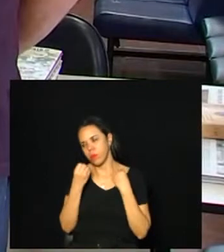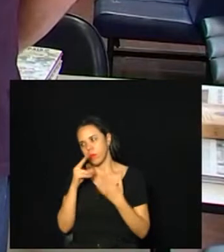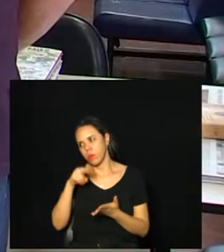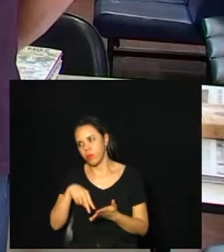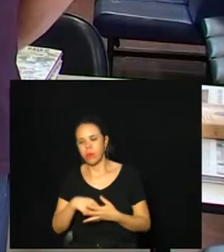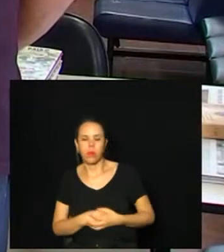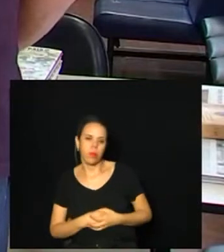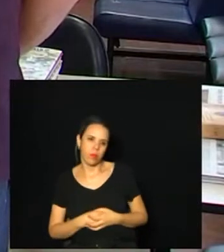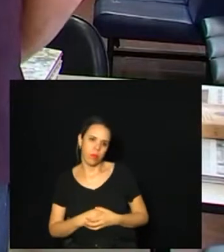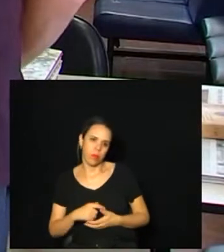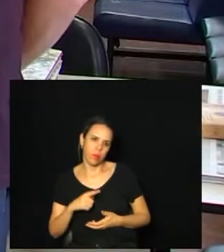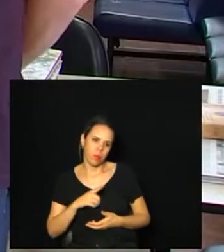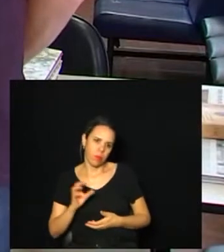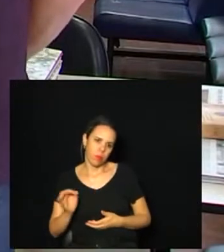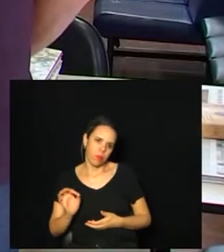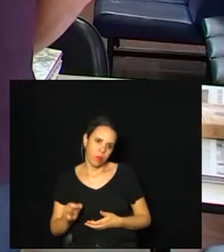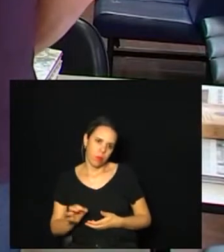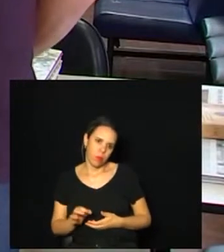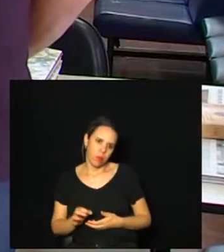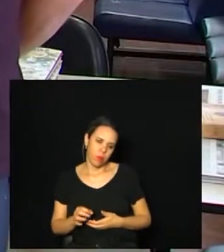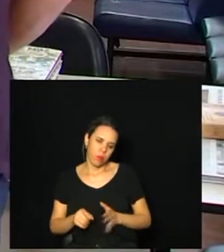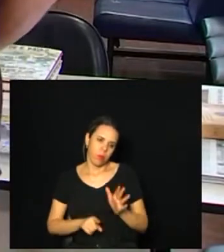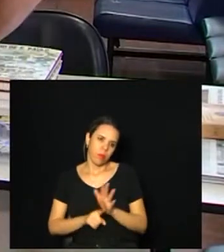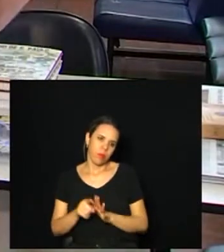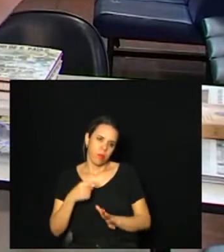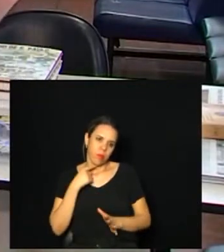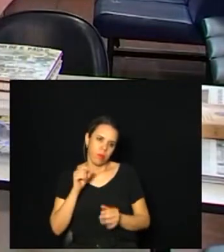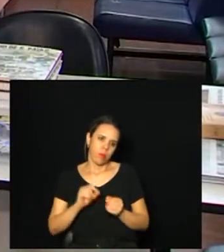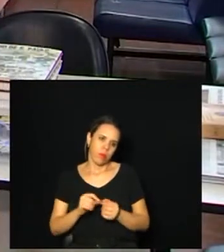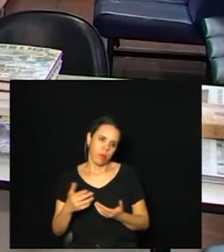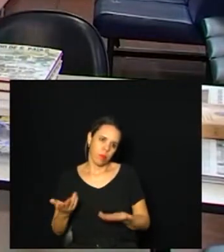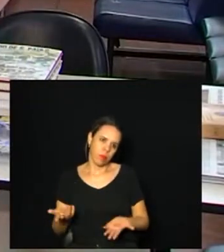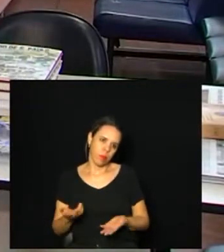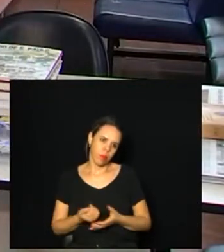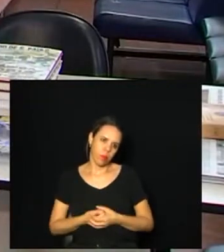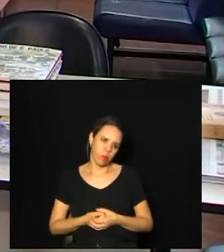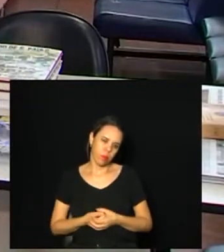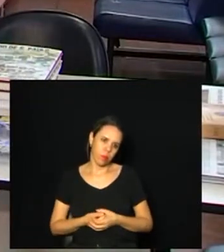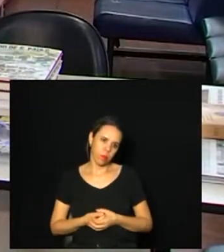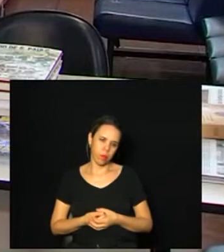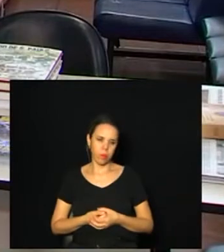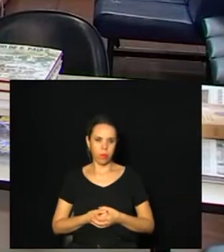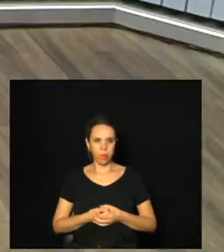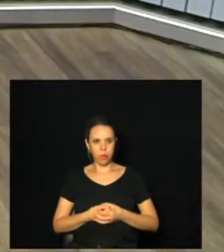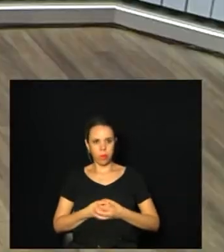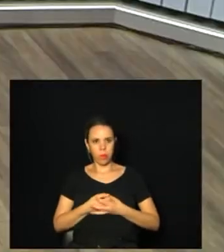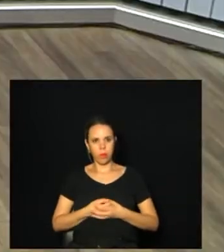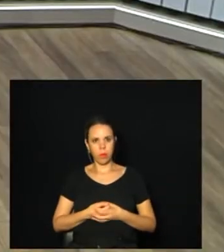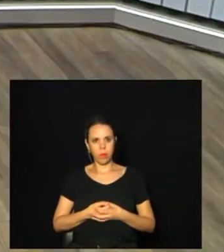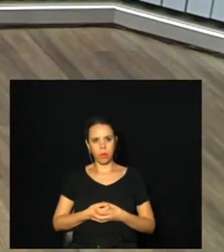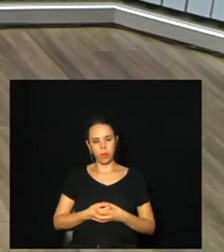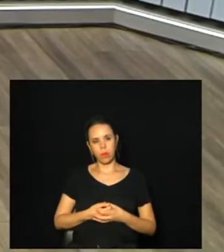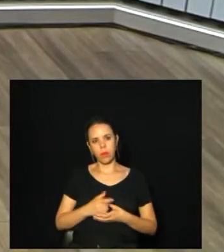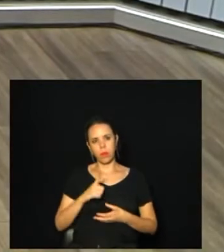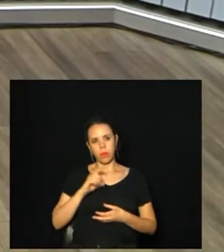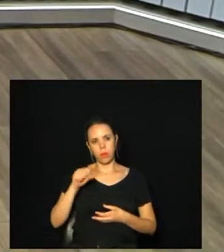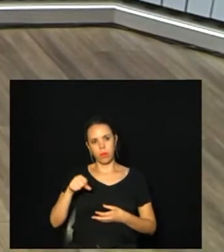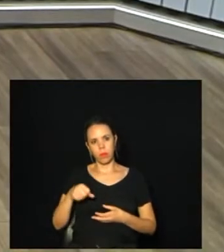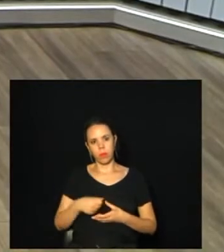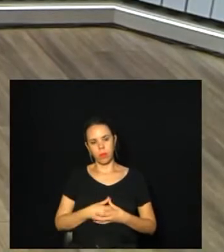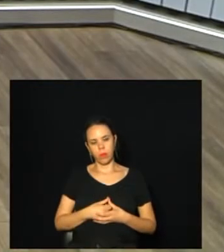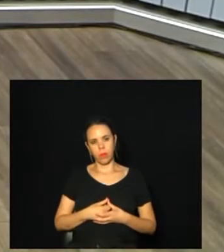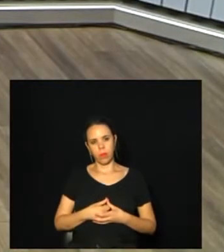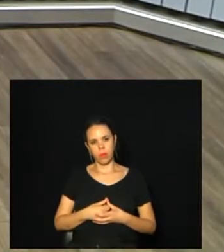leitor, com certeza tem alguma pergunta para fazer para a gente sobre público leitor, né? Tenho sim, Marimeira,